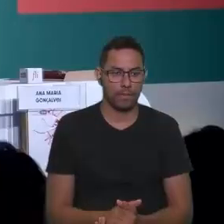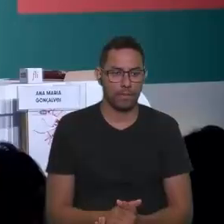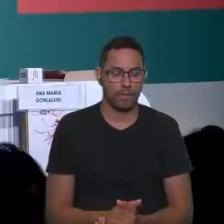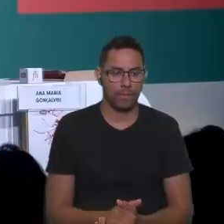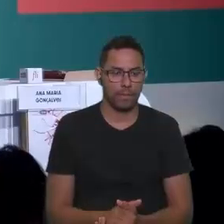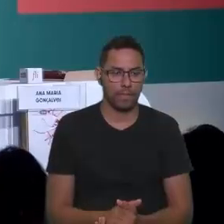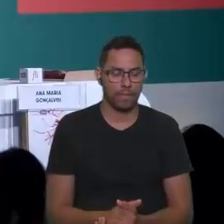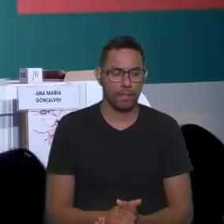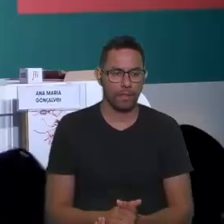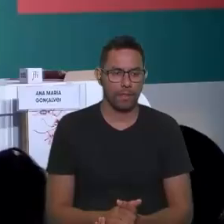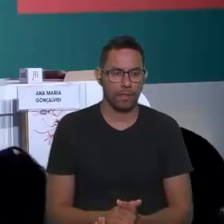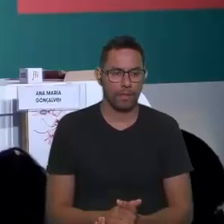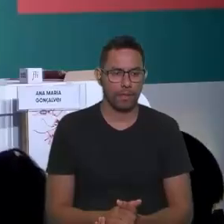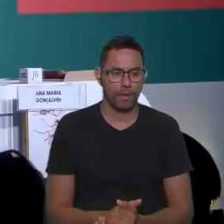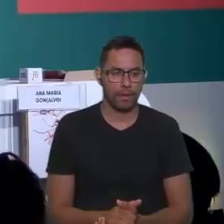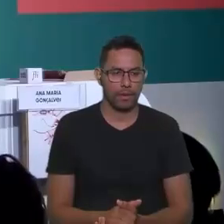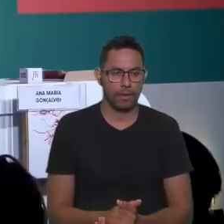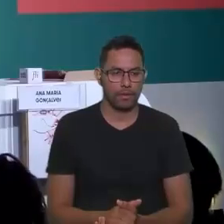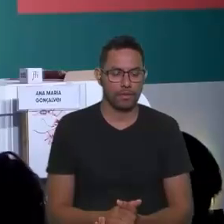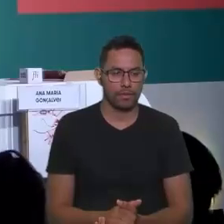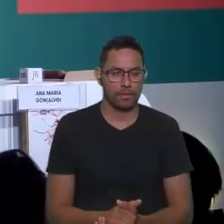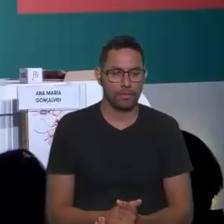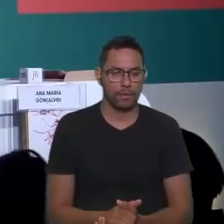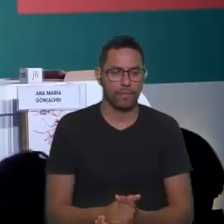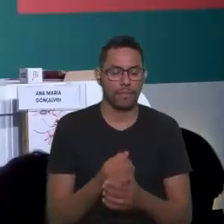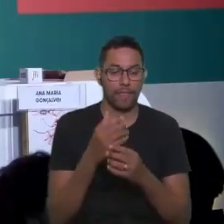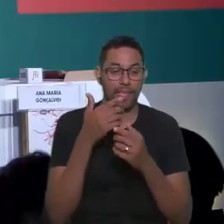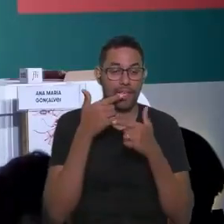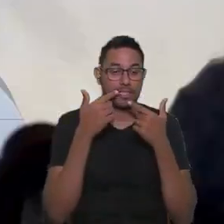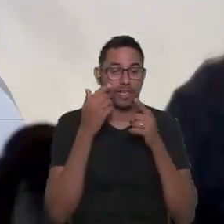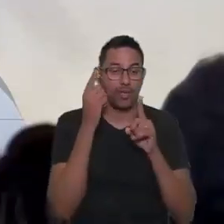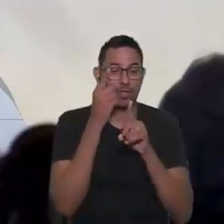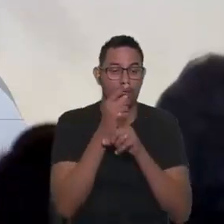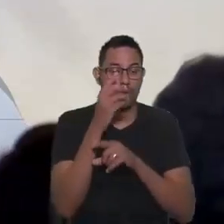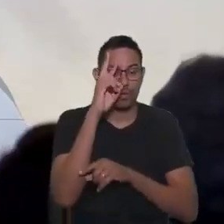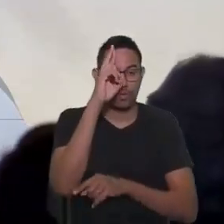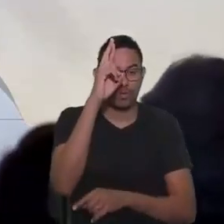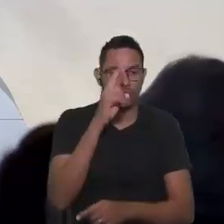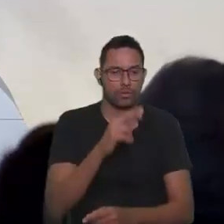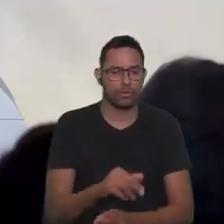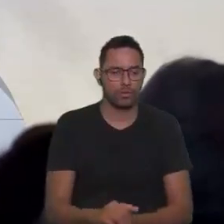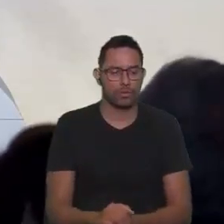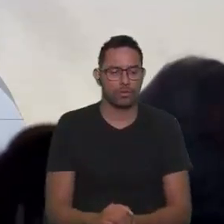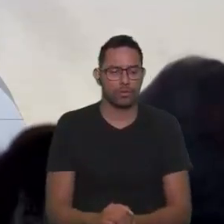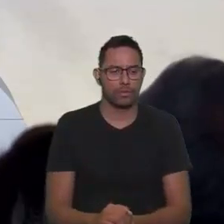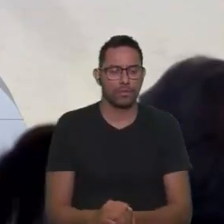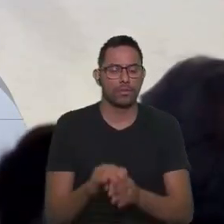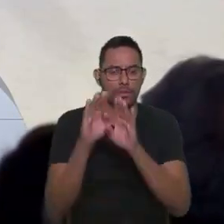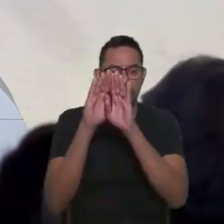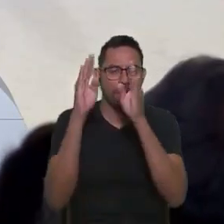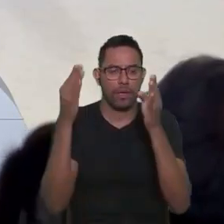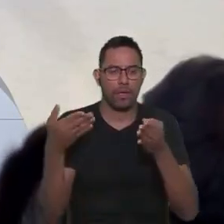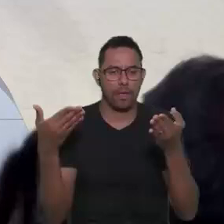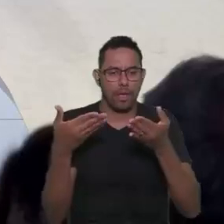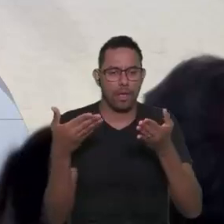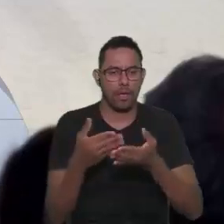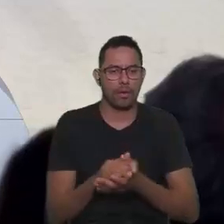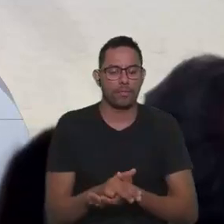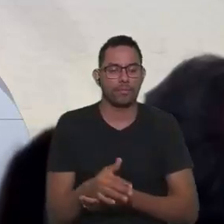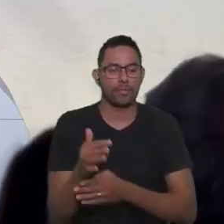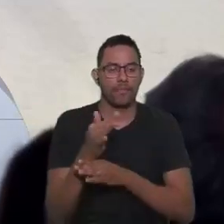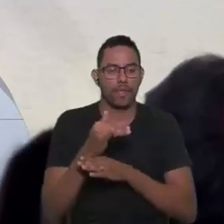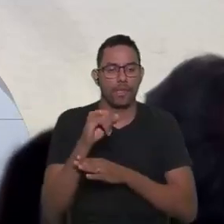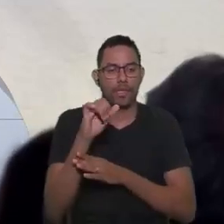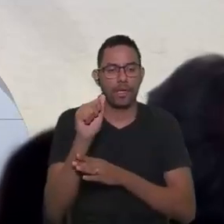E muito engraçado que eu encontrei, né, o dono dessa barraca agora na Feira